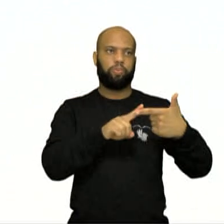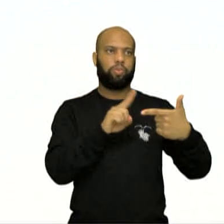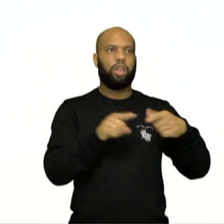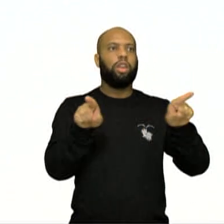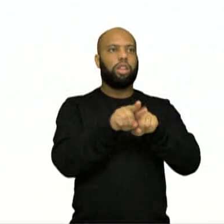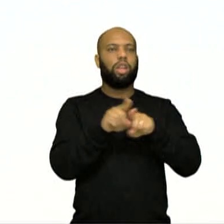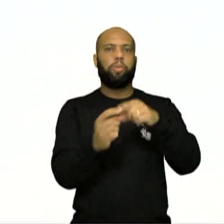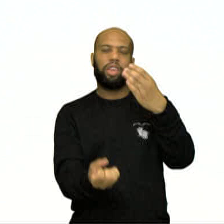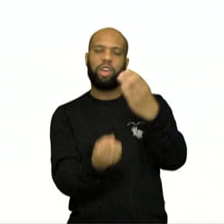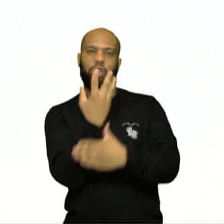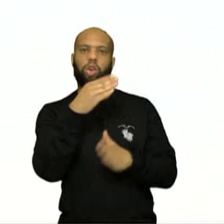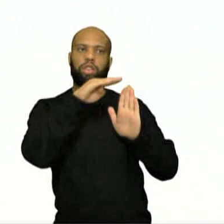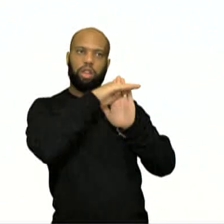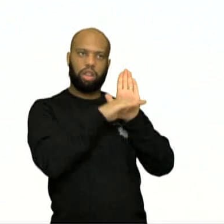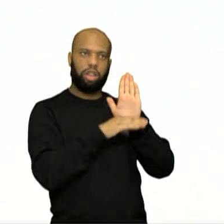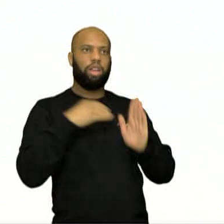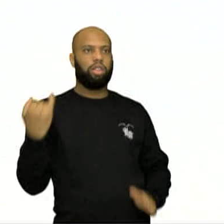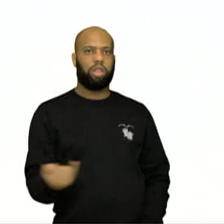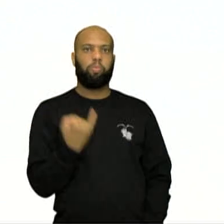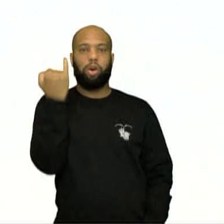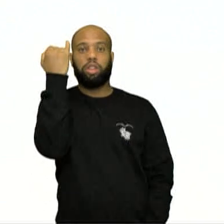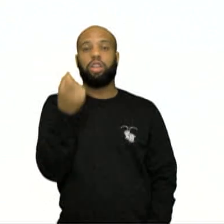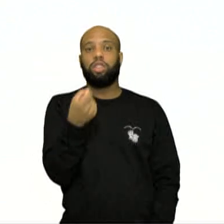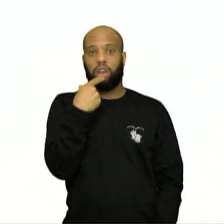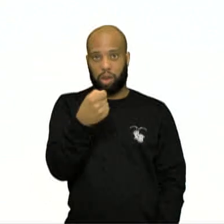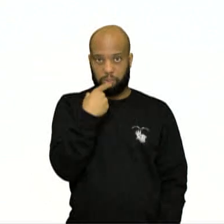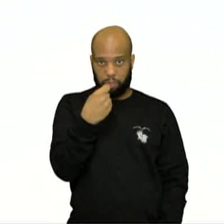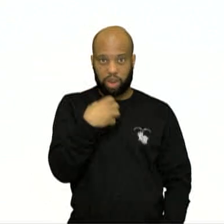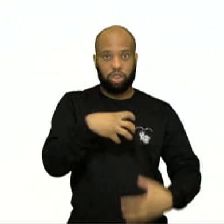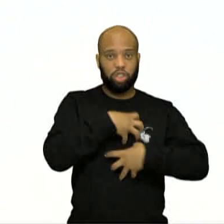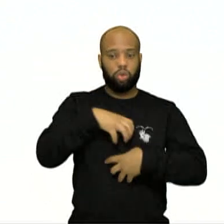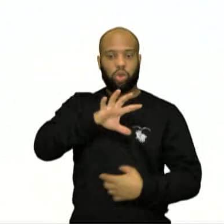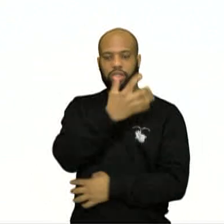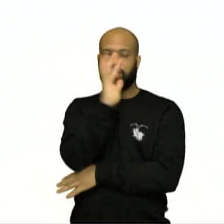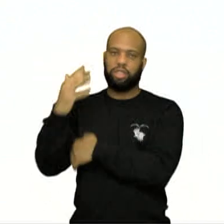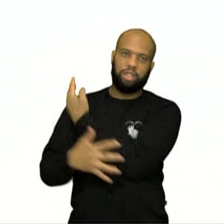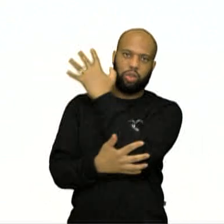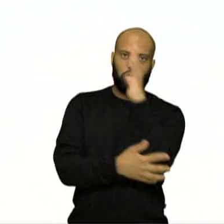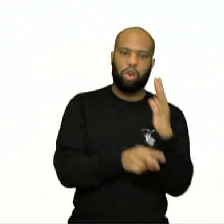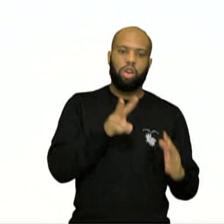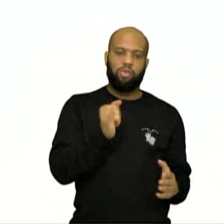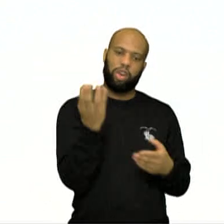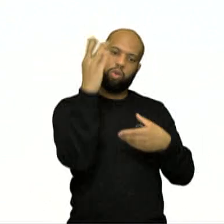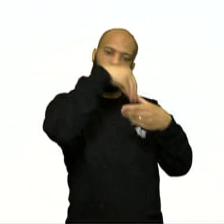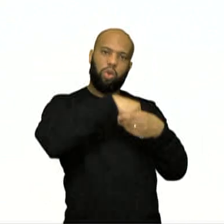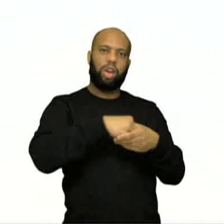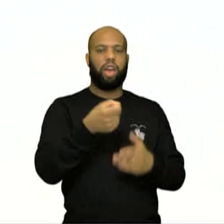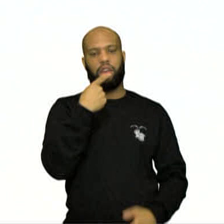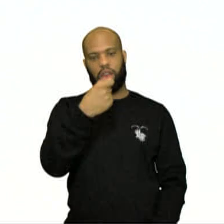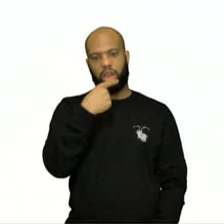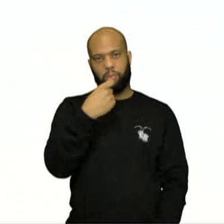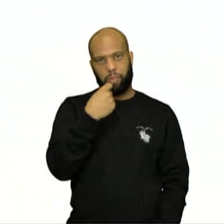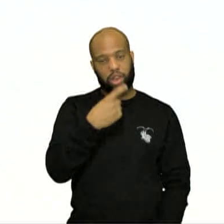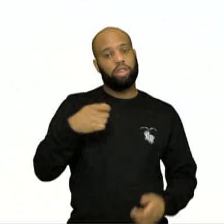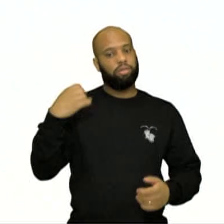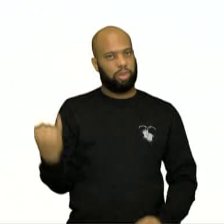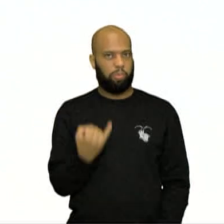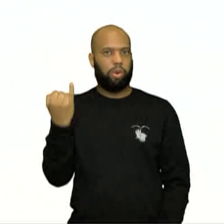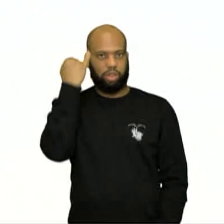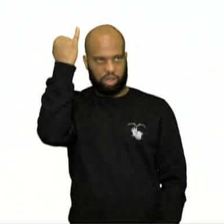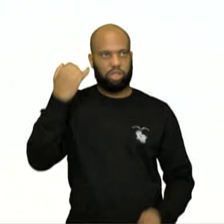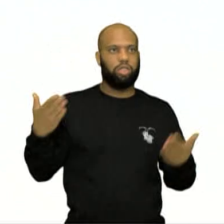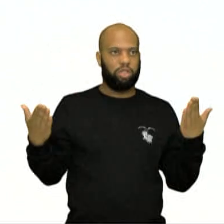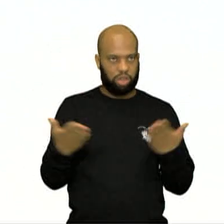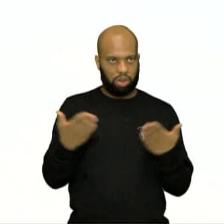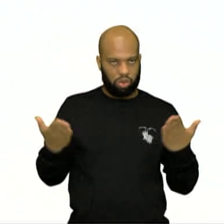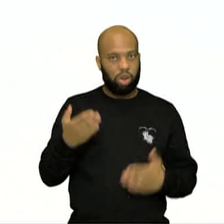também acharam a necessidade de criar uma lista de medicamentos fitoterápicos para inclusão na relação de medicamentos essenciais, porque hoje eles